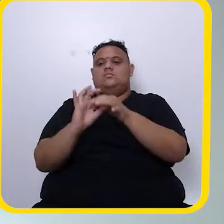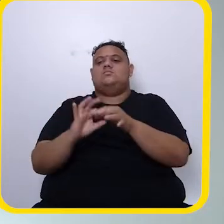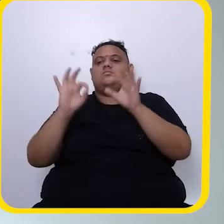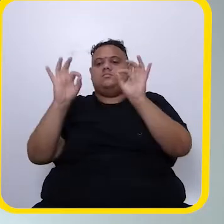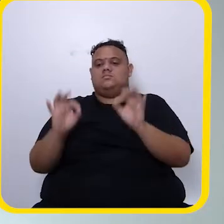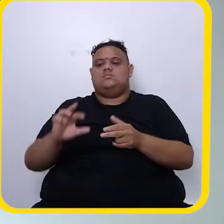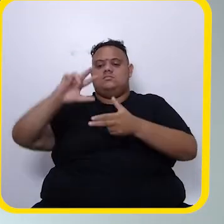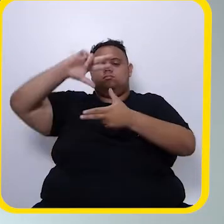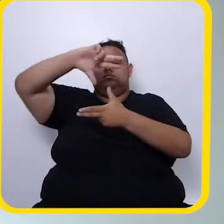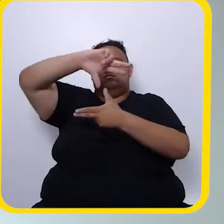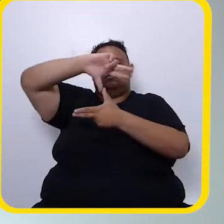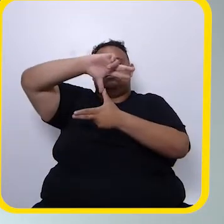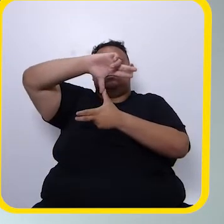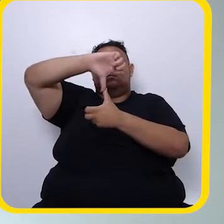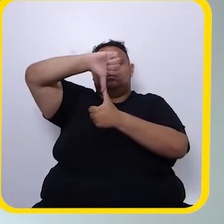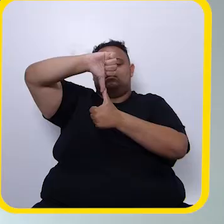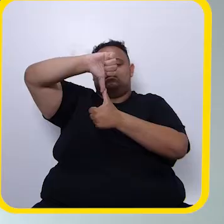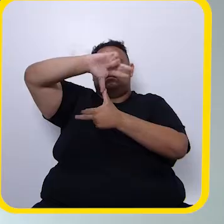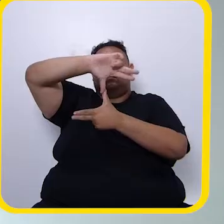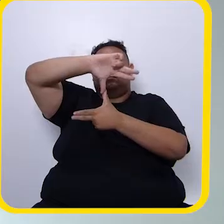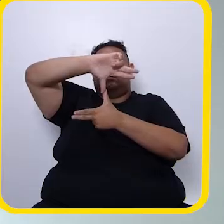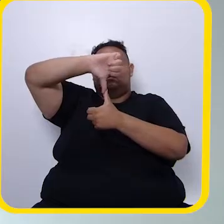faixa de terra que conecta outras